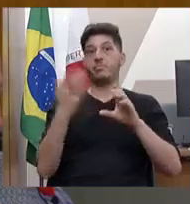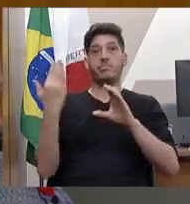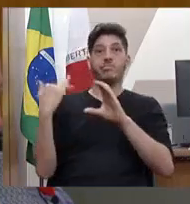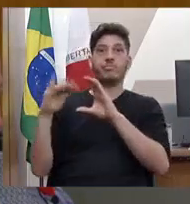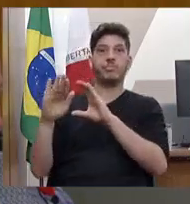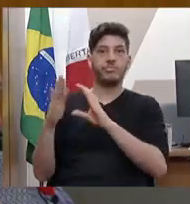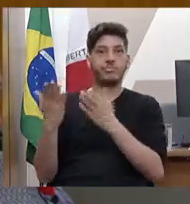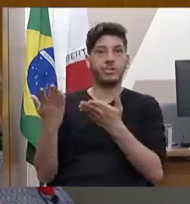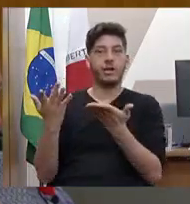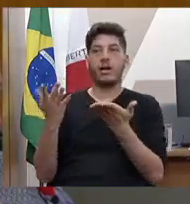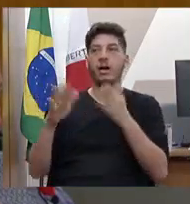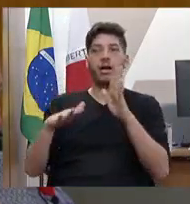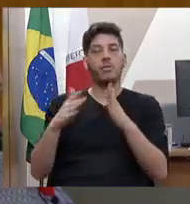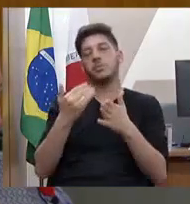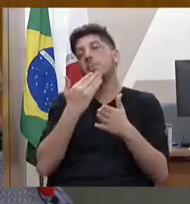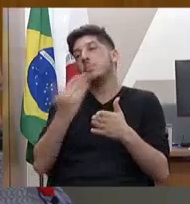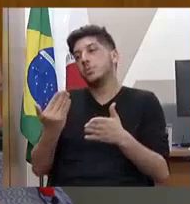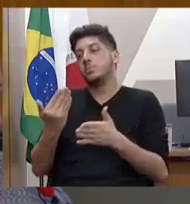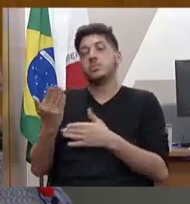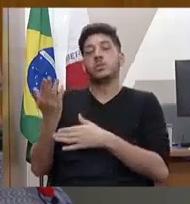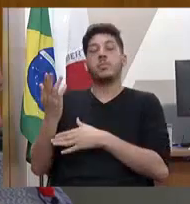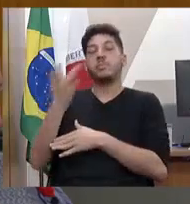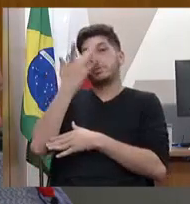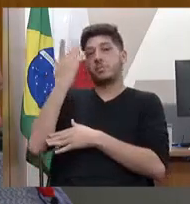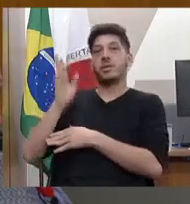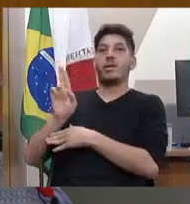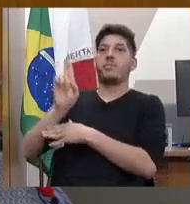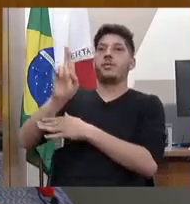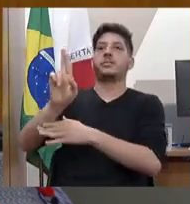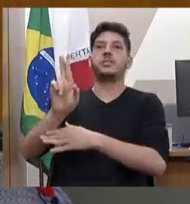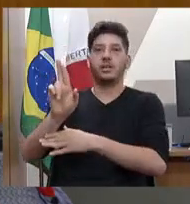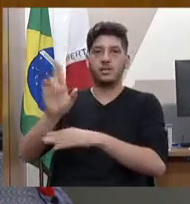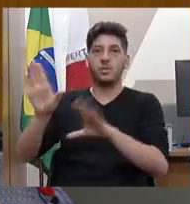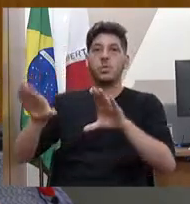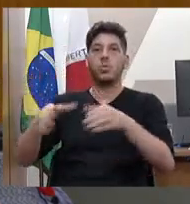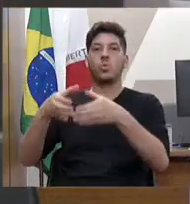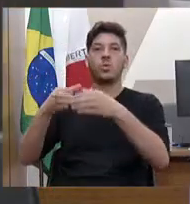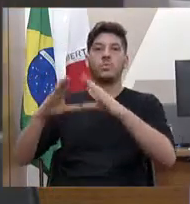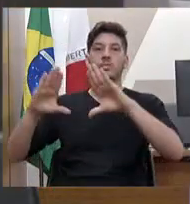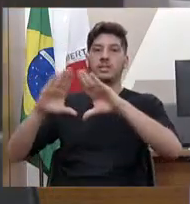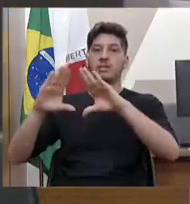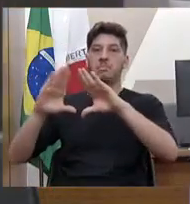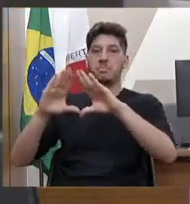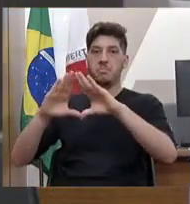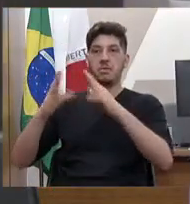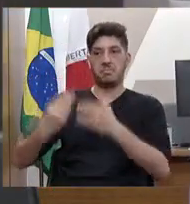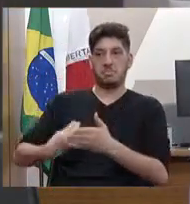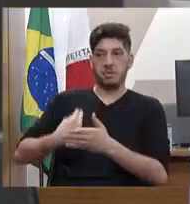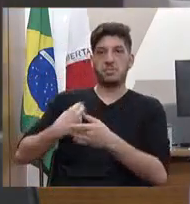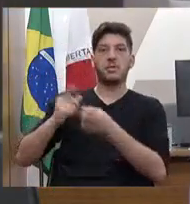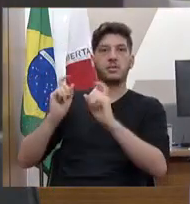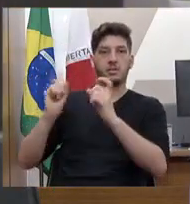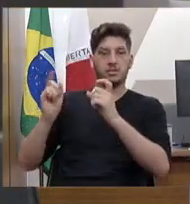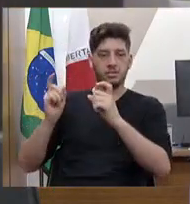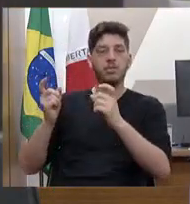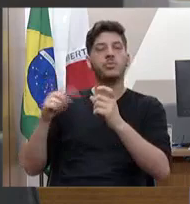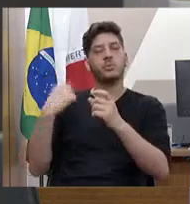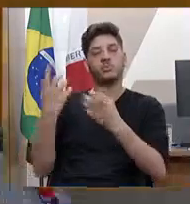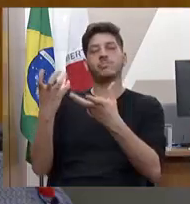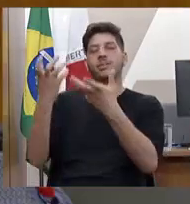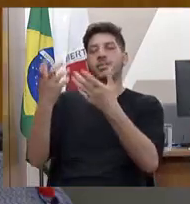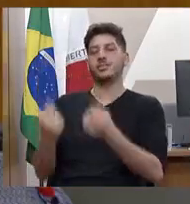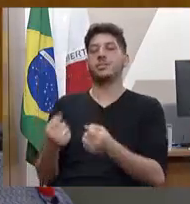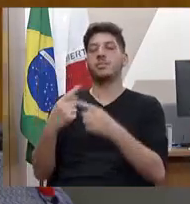alguém representando a comissão da Assembleia Legislativa participar da nossa reunião será muito bem recebido para poder acompanhar a